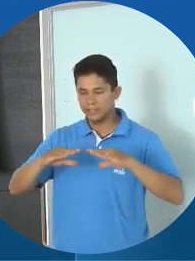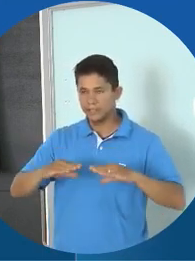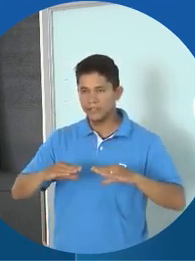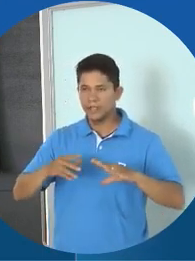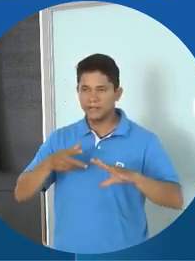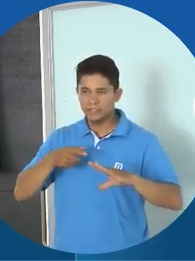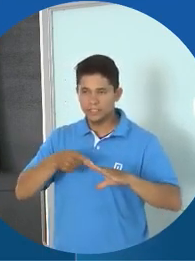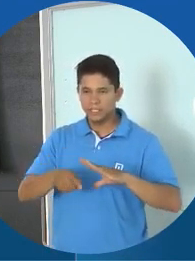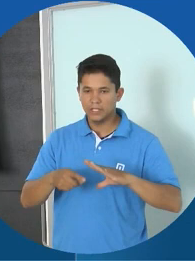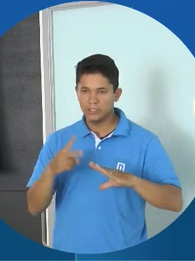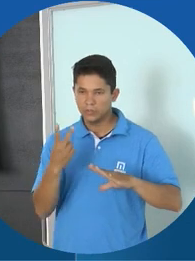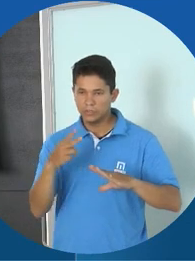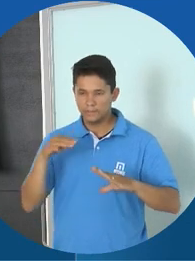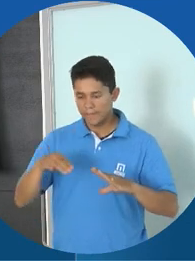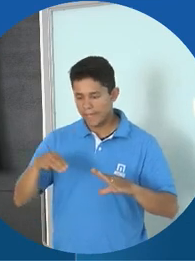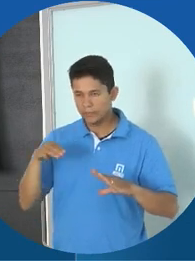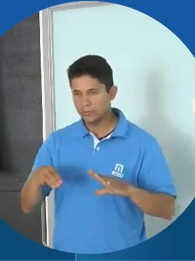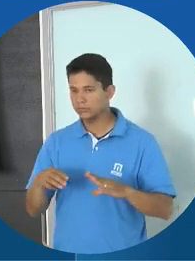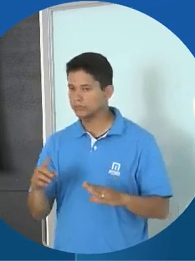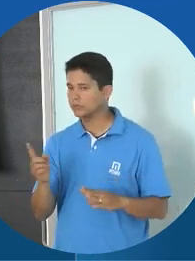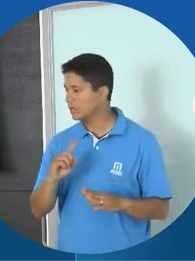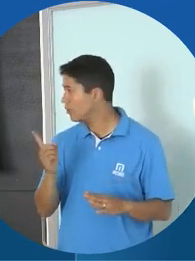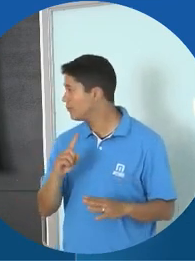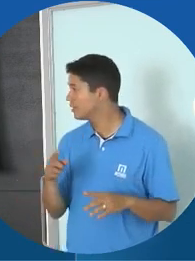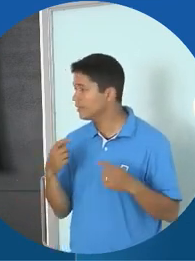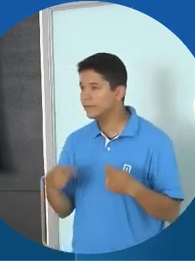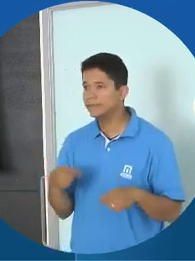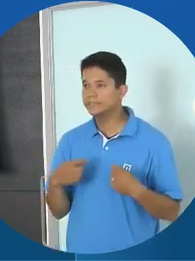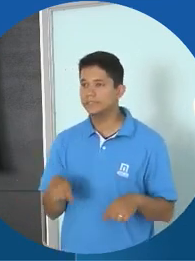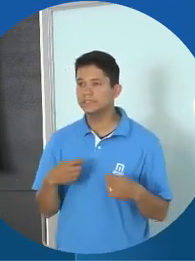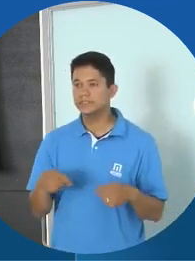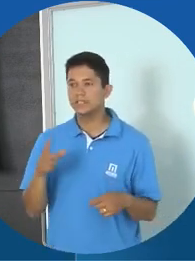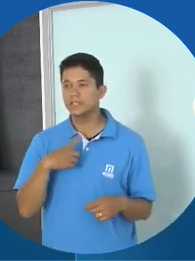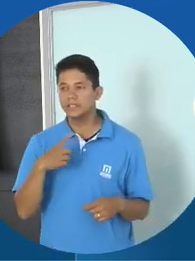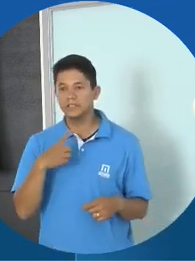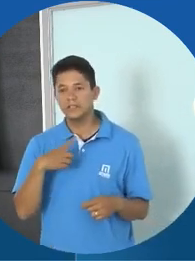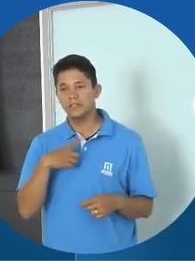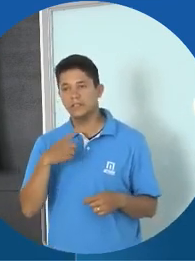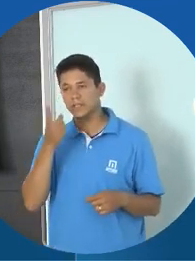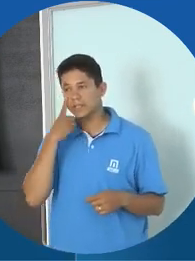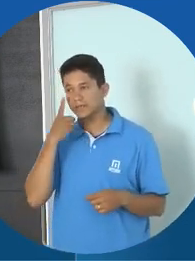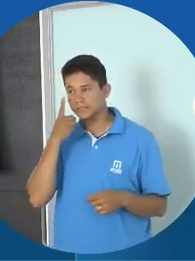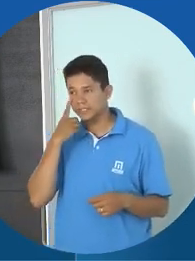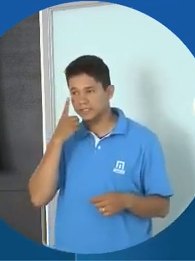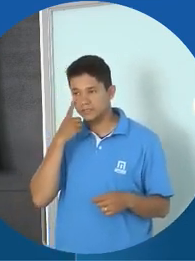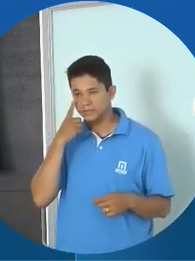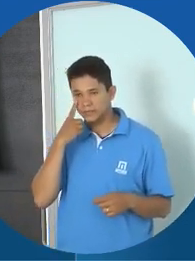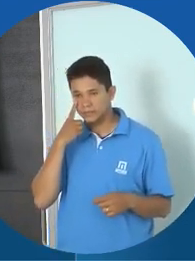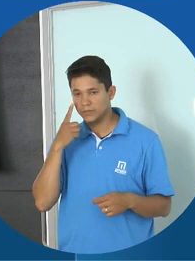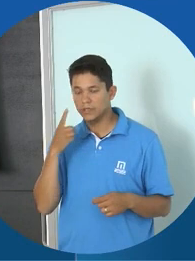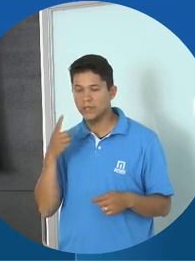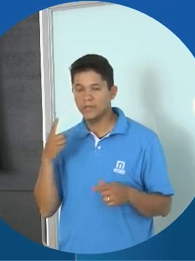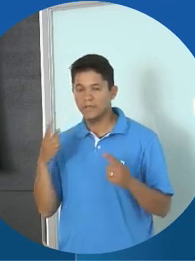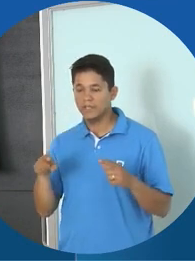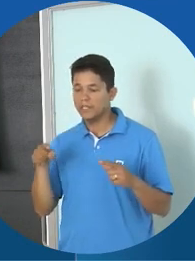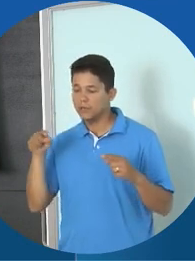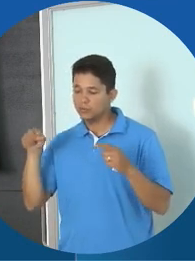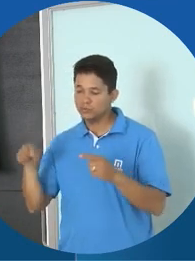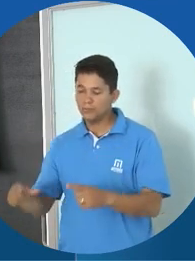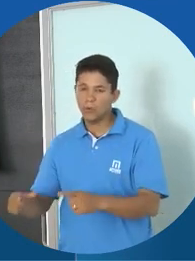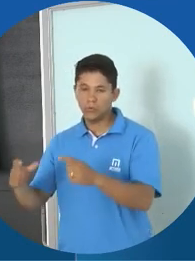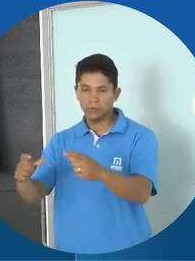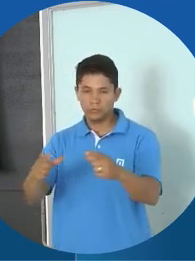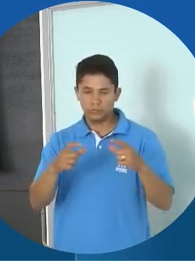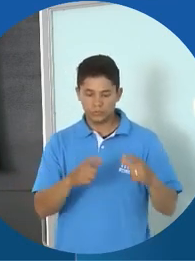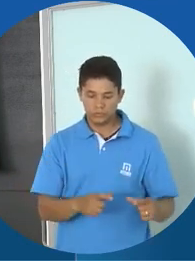funciona assim. Então, a gente precisa ter essa mensuração dos pontos de injeção, definir